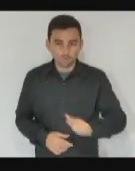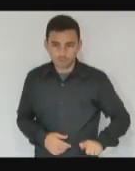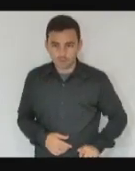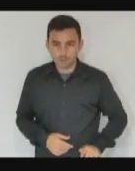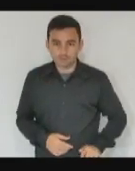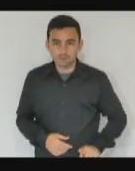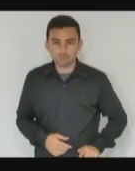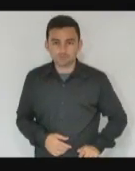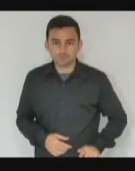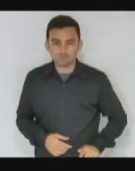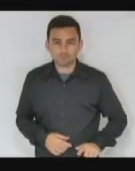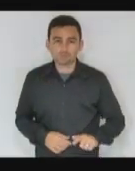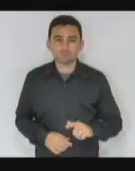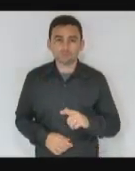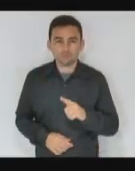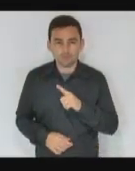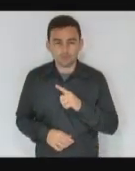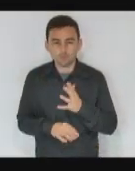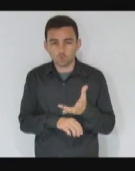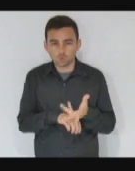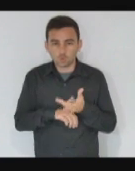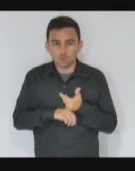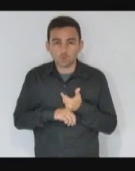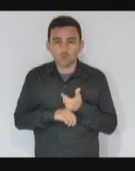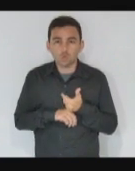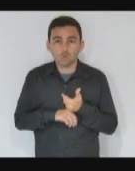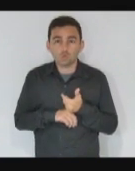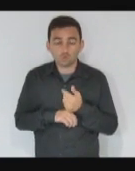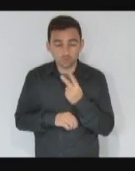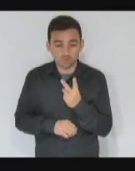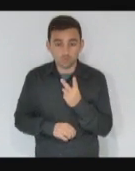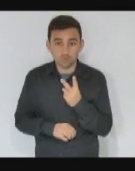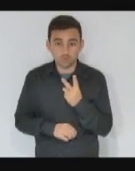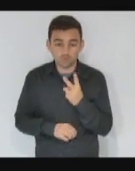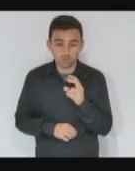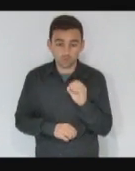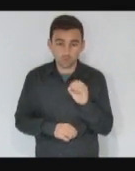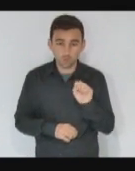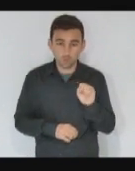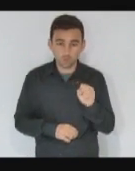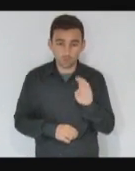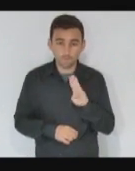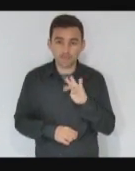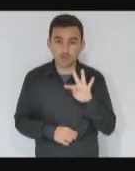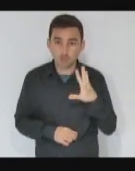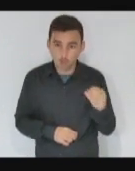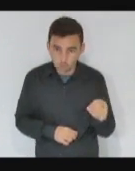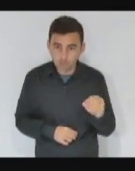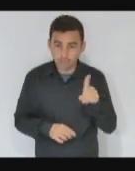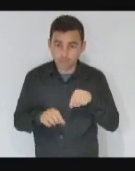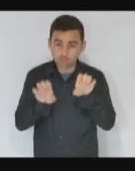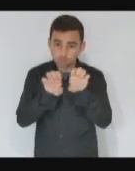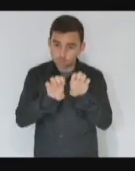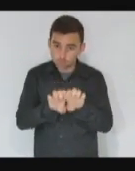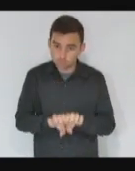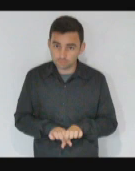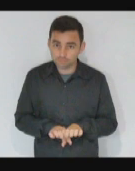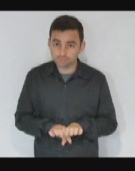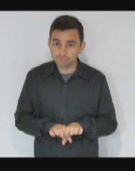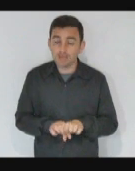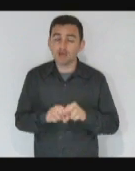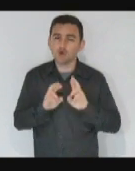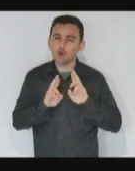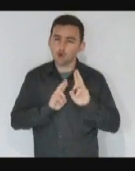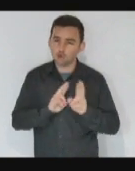atraindo 208 bilhões para infraestrutura. Falando em infraestrutura, as